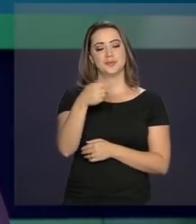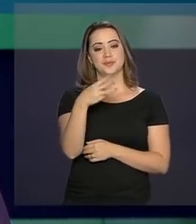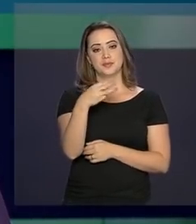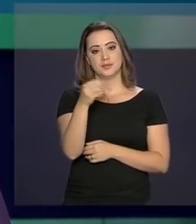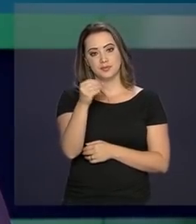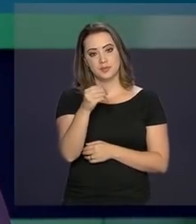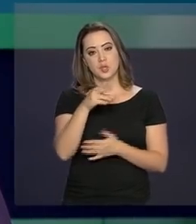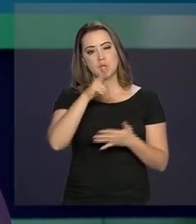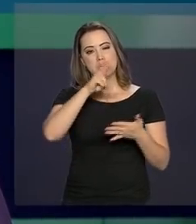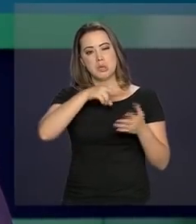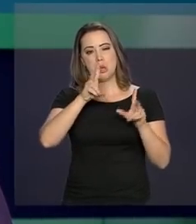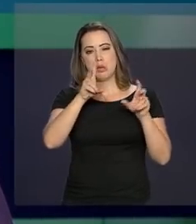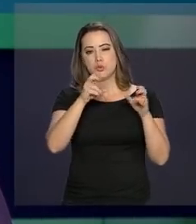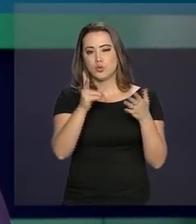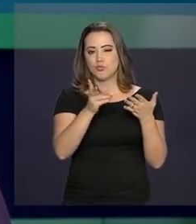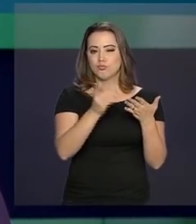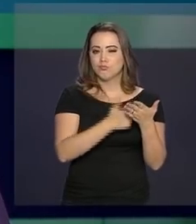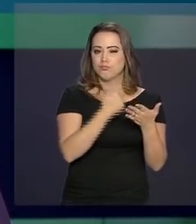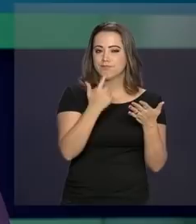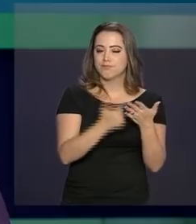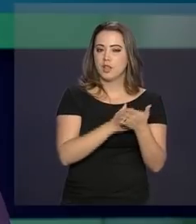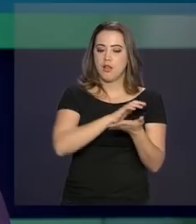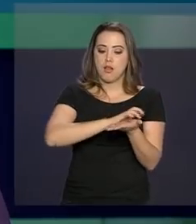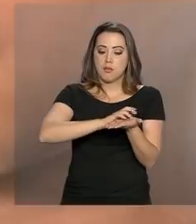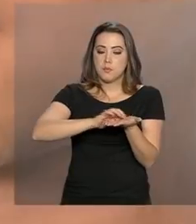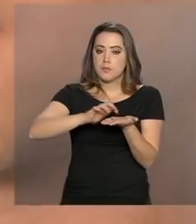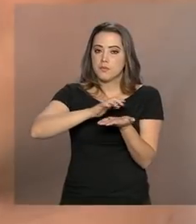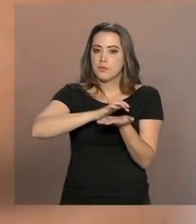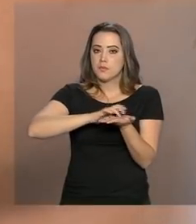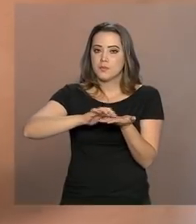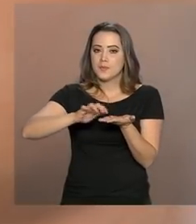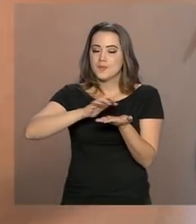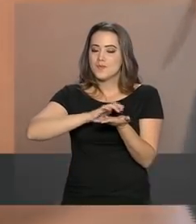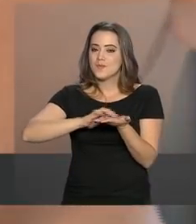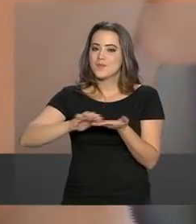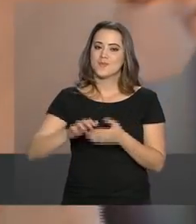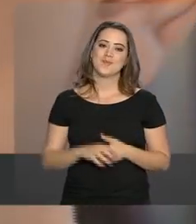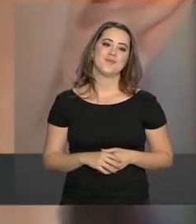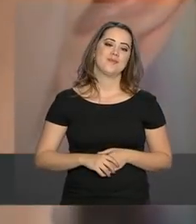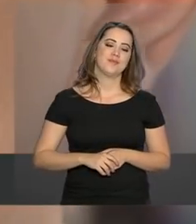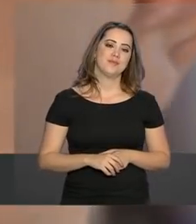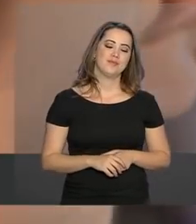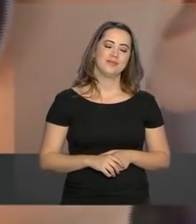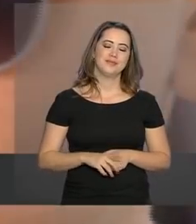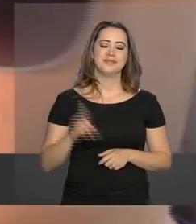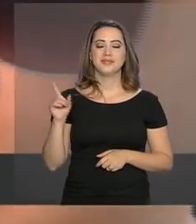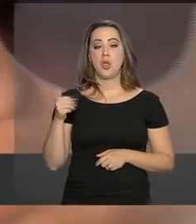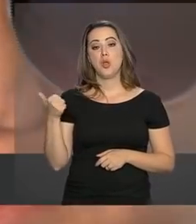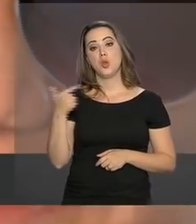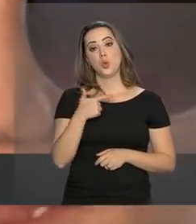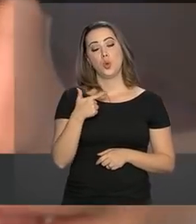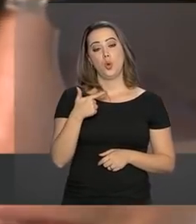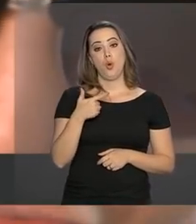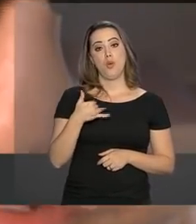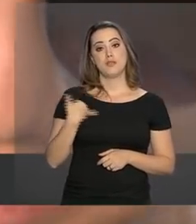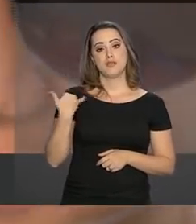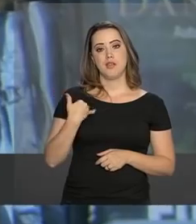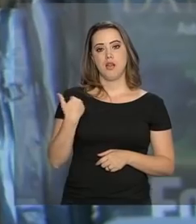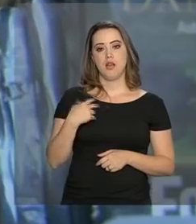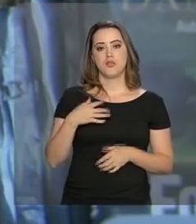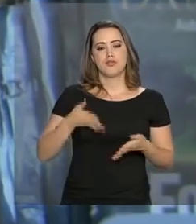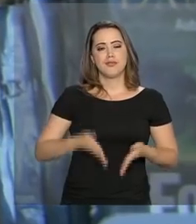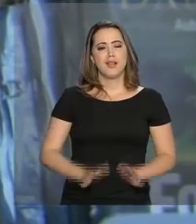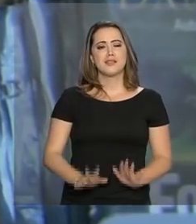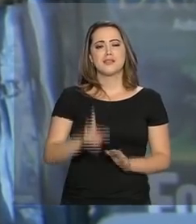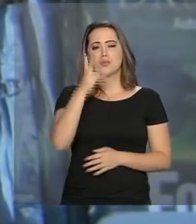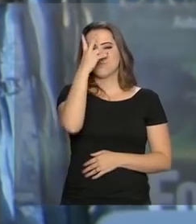730 títulos literários em Braille. Luiz Eduardo tem 12 anos e é cego de nascença.